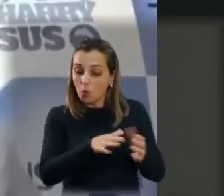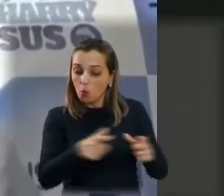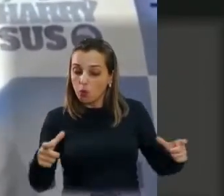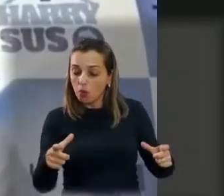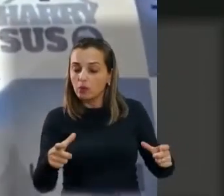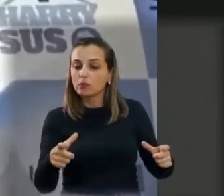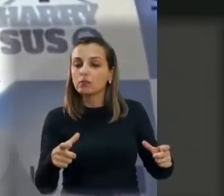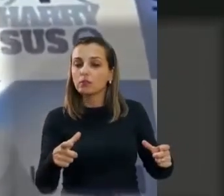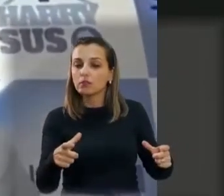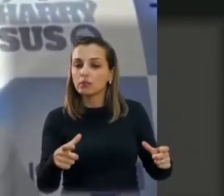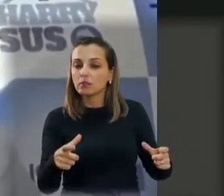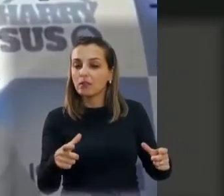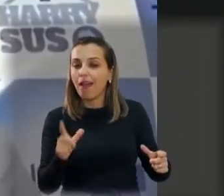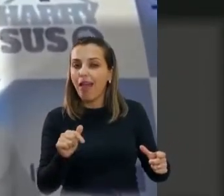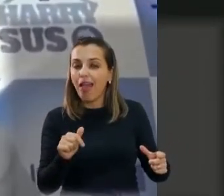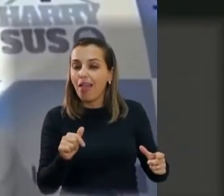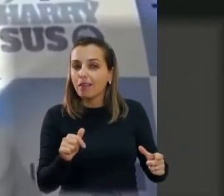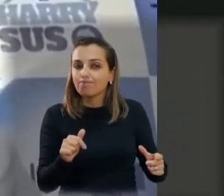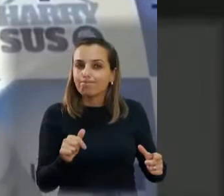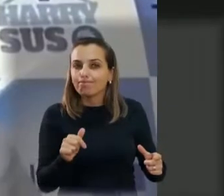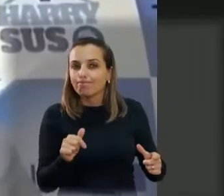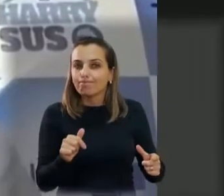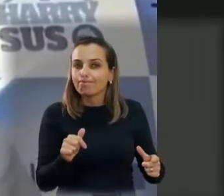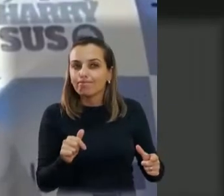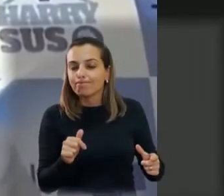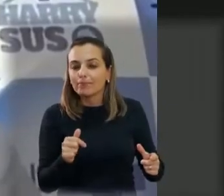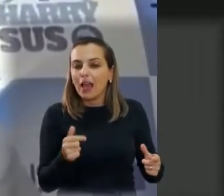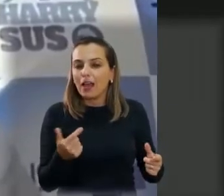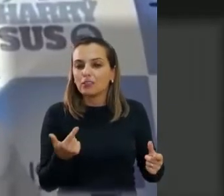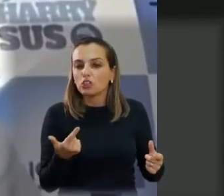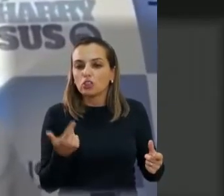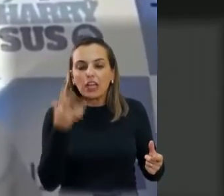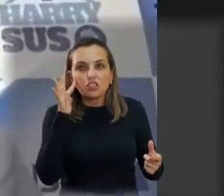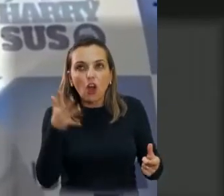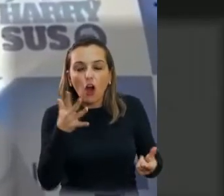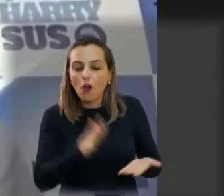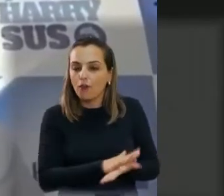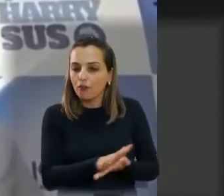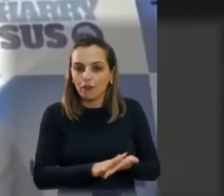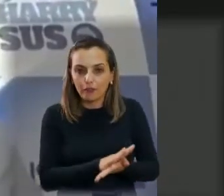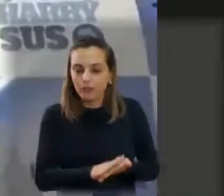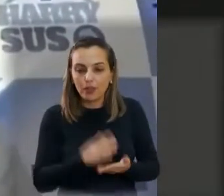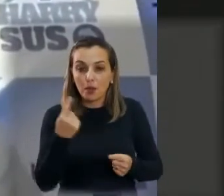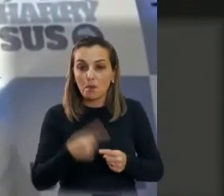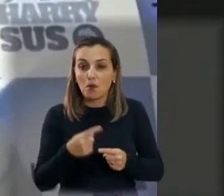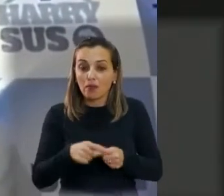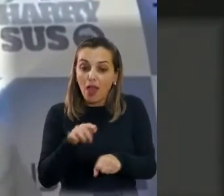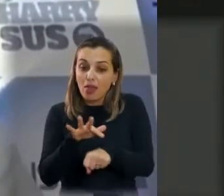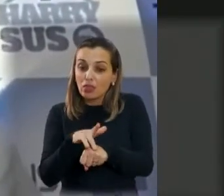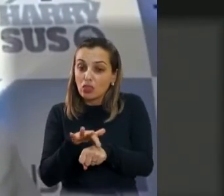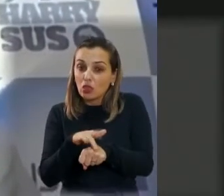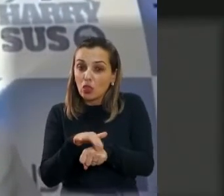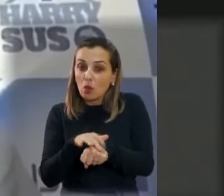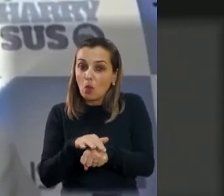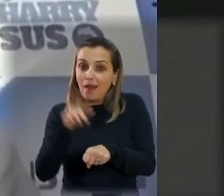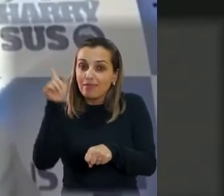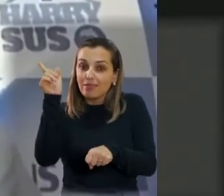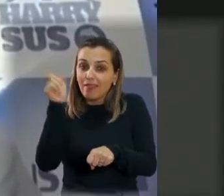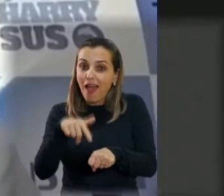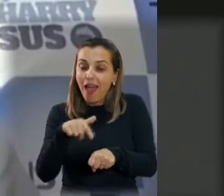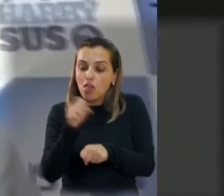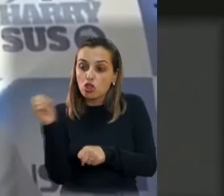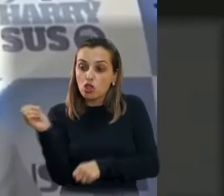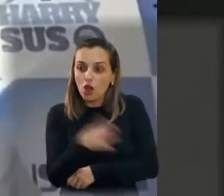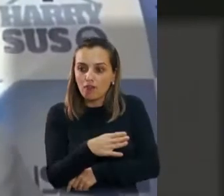mas é muito paliativo, porque, como todos observaram, essa doença ainda é muito